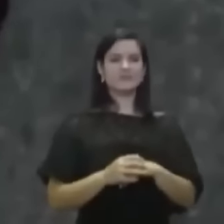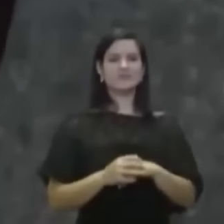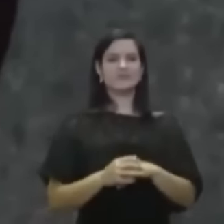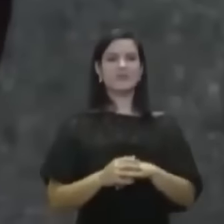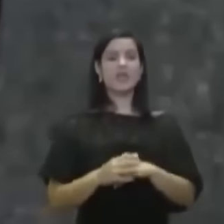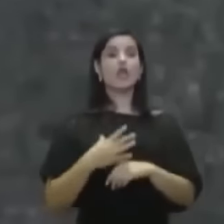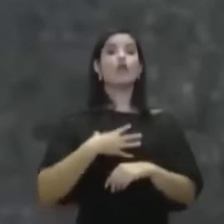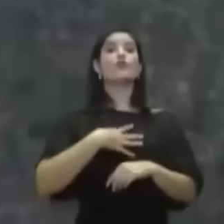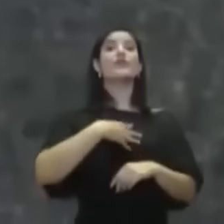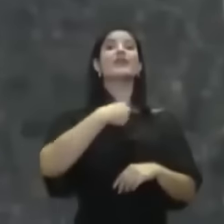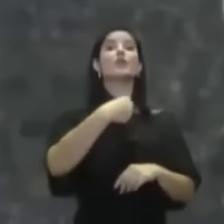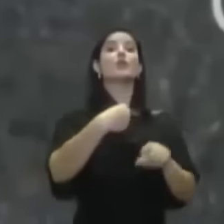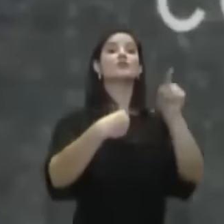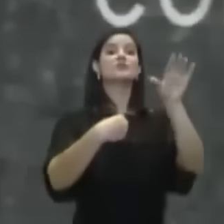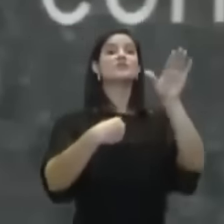Filhos!